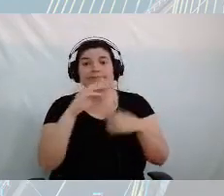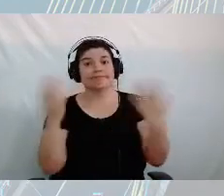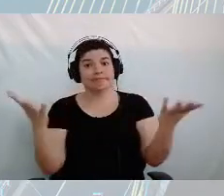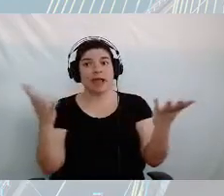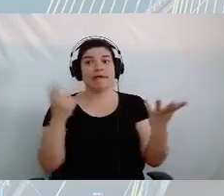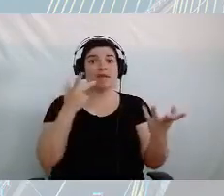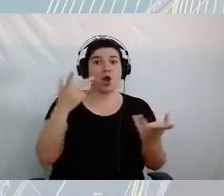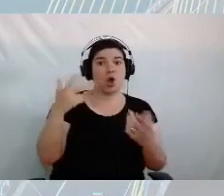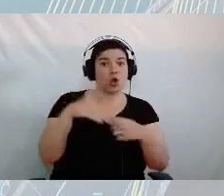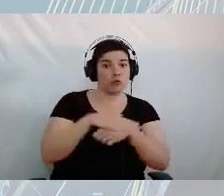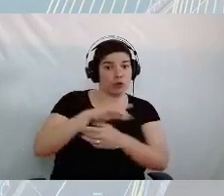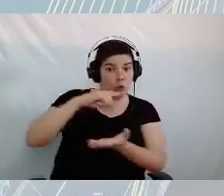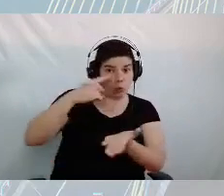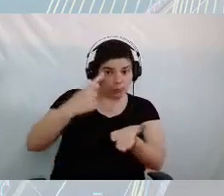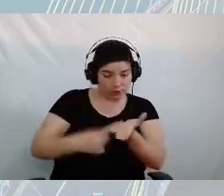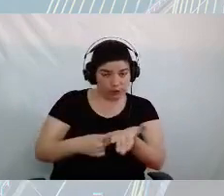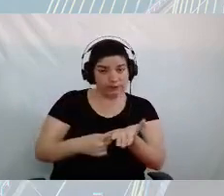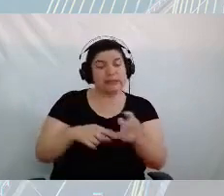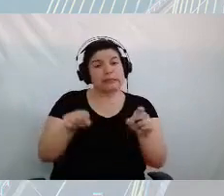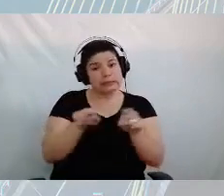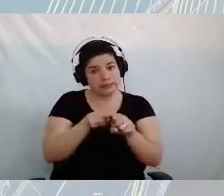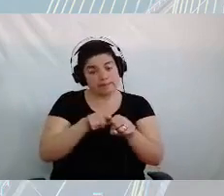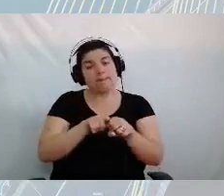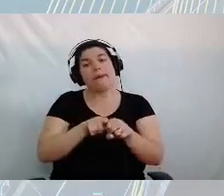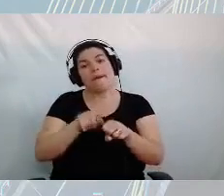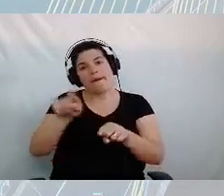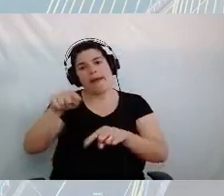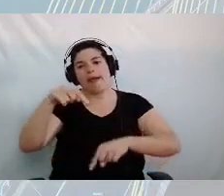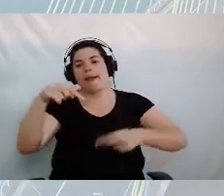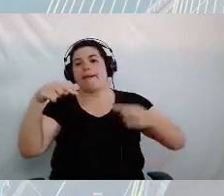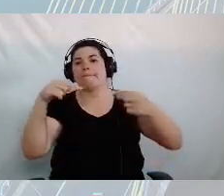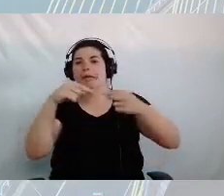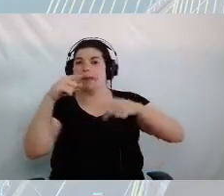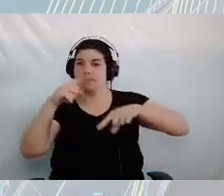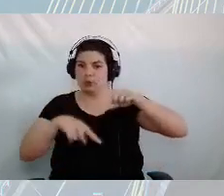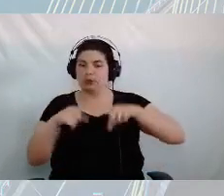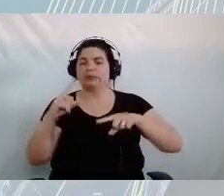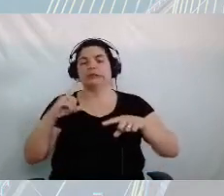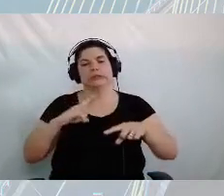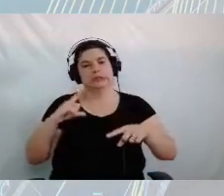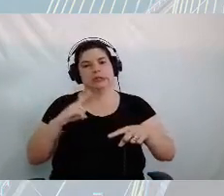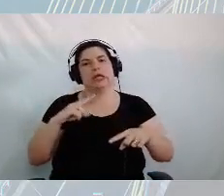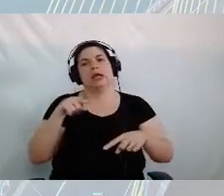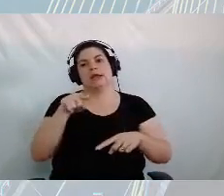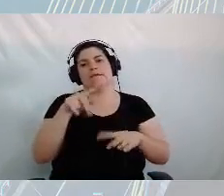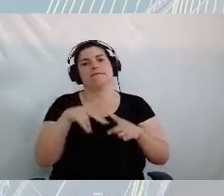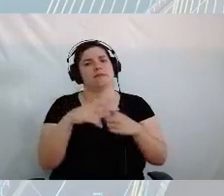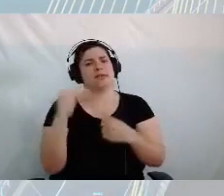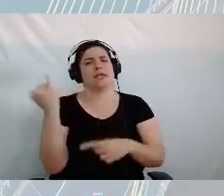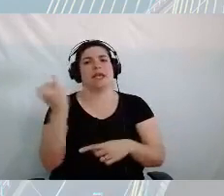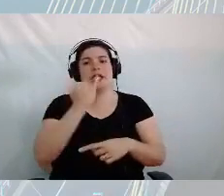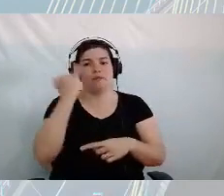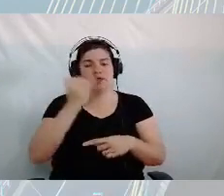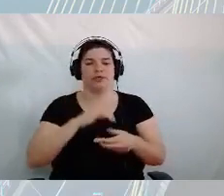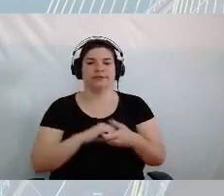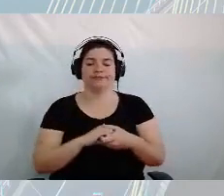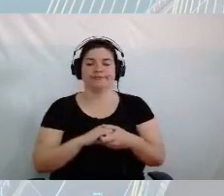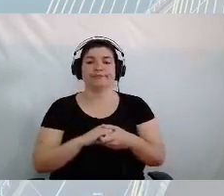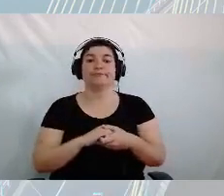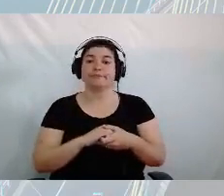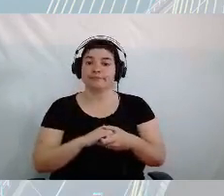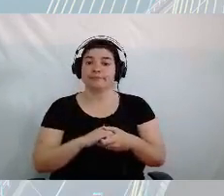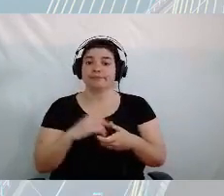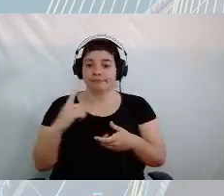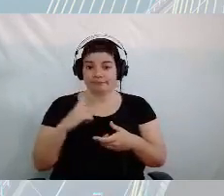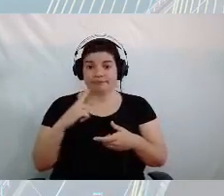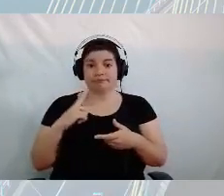falado, combinado e determinado para o produto, existe um salto. Por isso, essa ferramenta é muito valiosa. E apesar dela estar